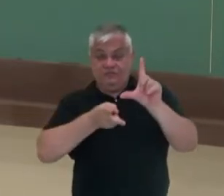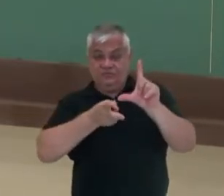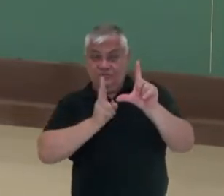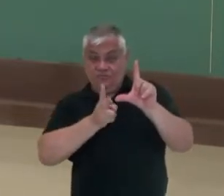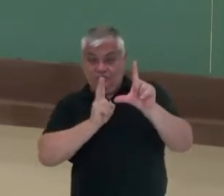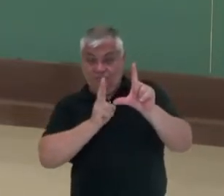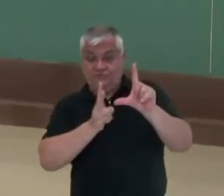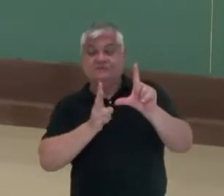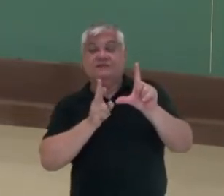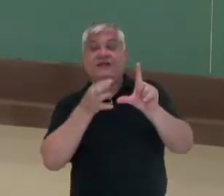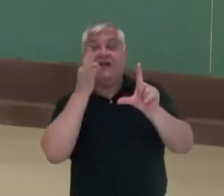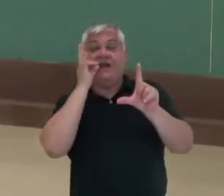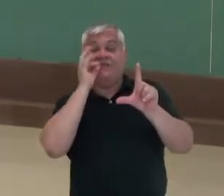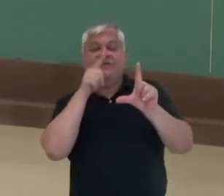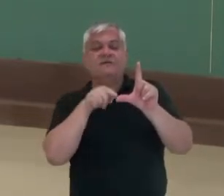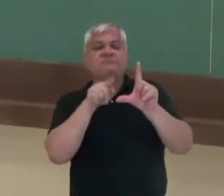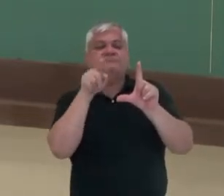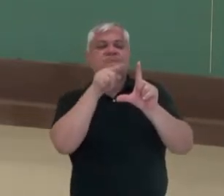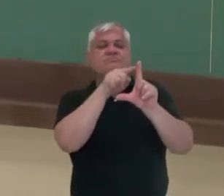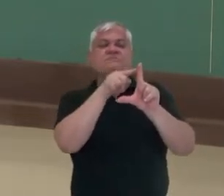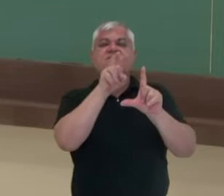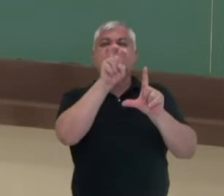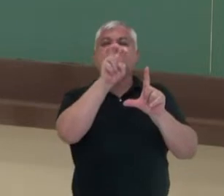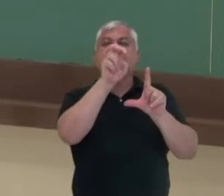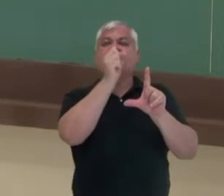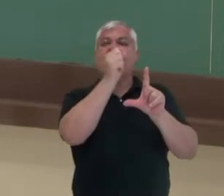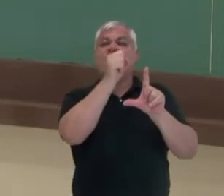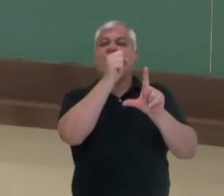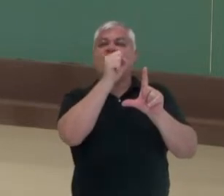de café equivale a R$